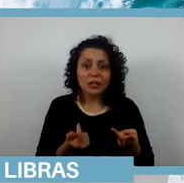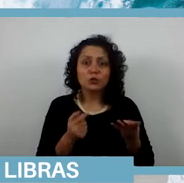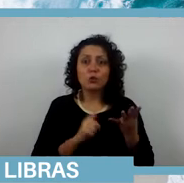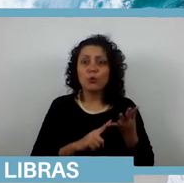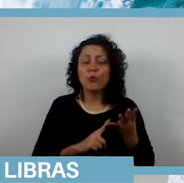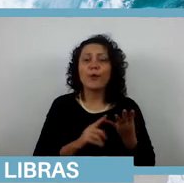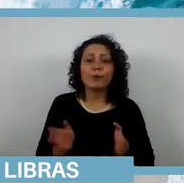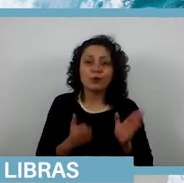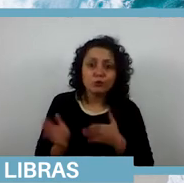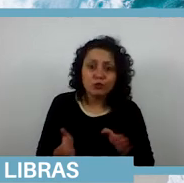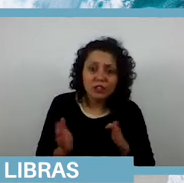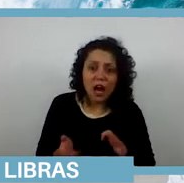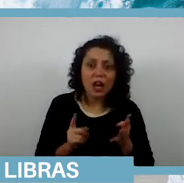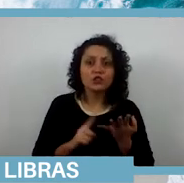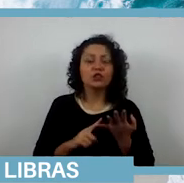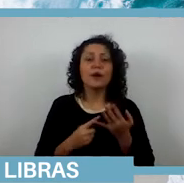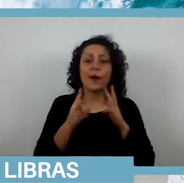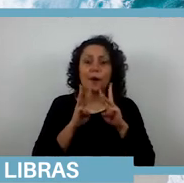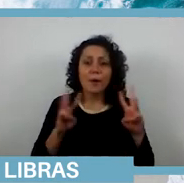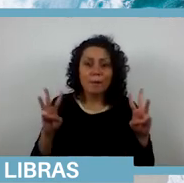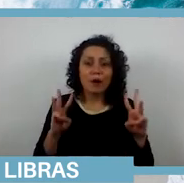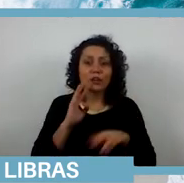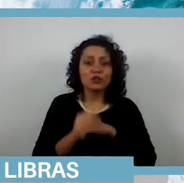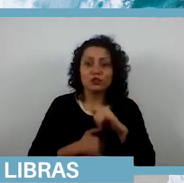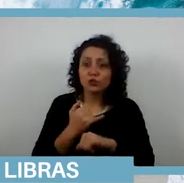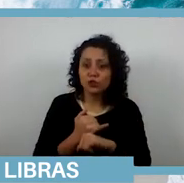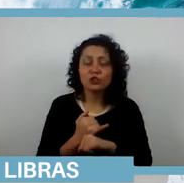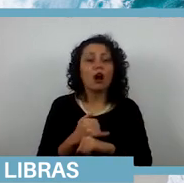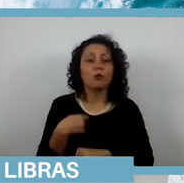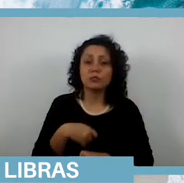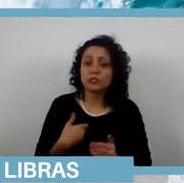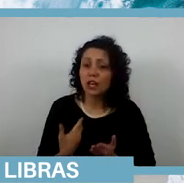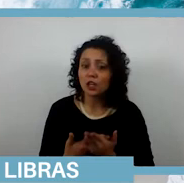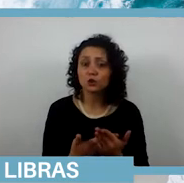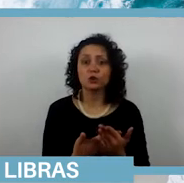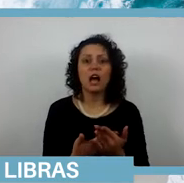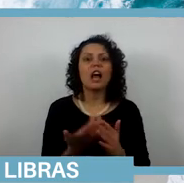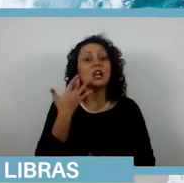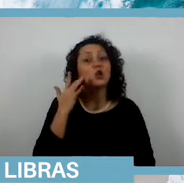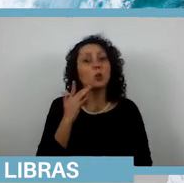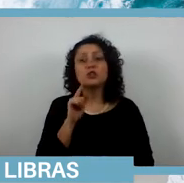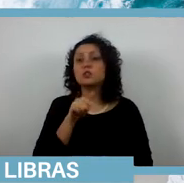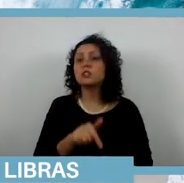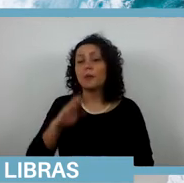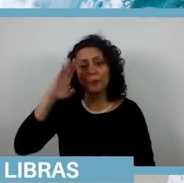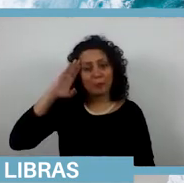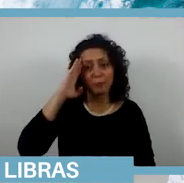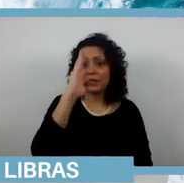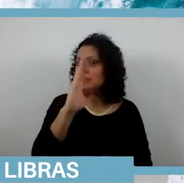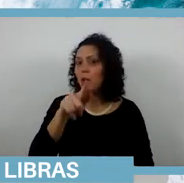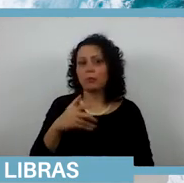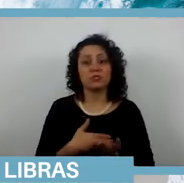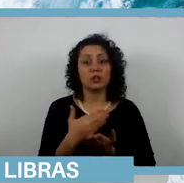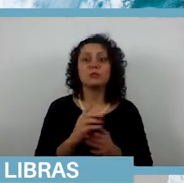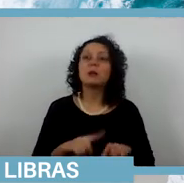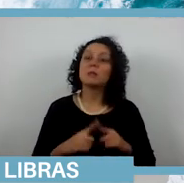é marketing digital depois de muito tempo né Eu não acho que seja uma coisa prioritária não acho que seja um pouco o caminho para começar